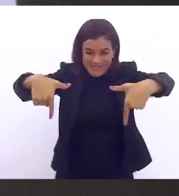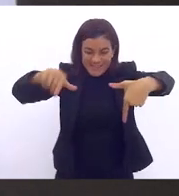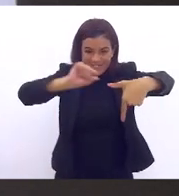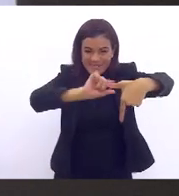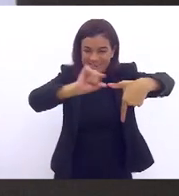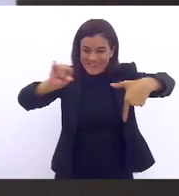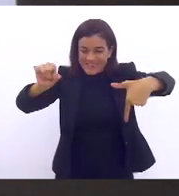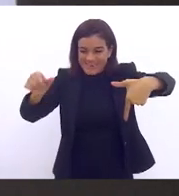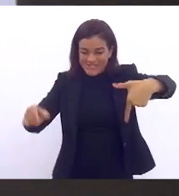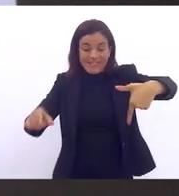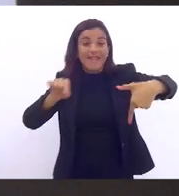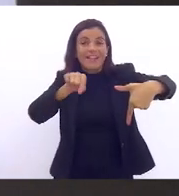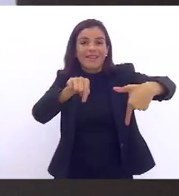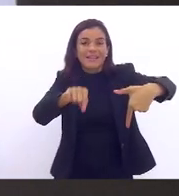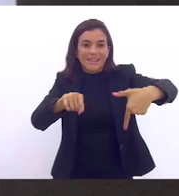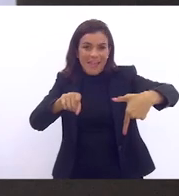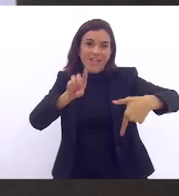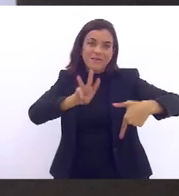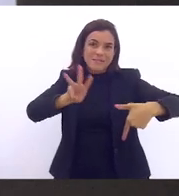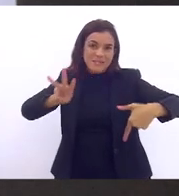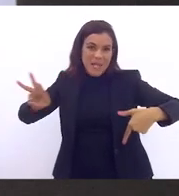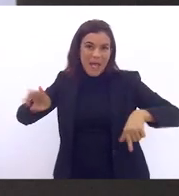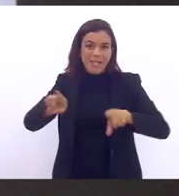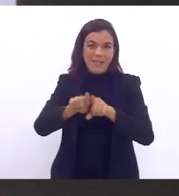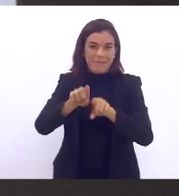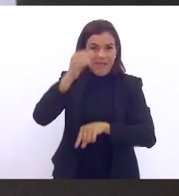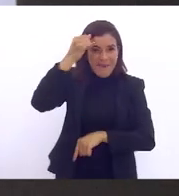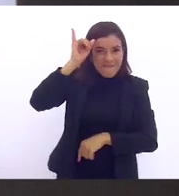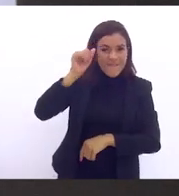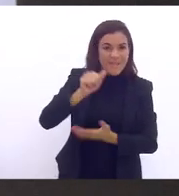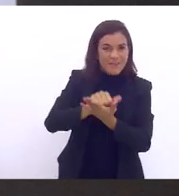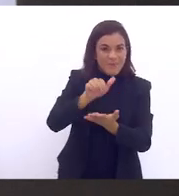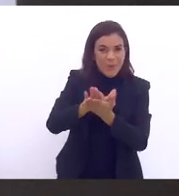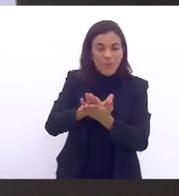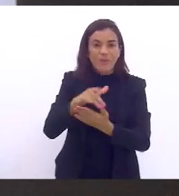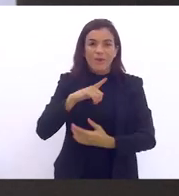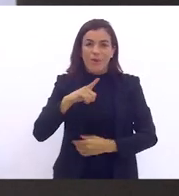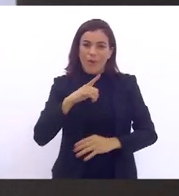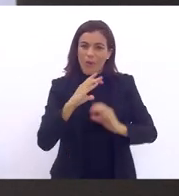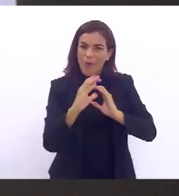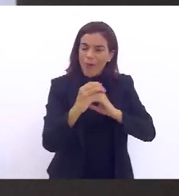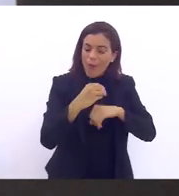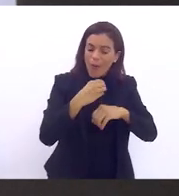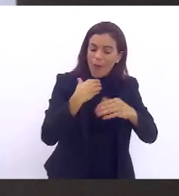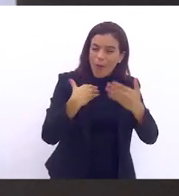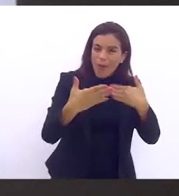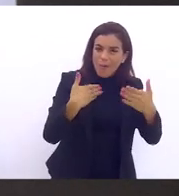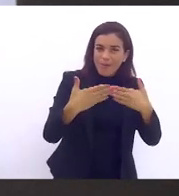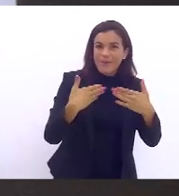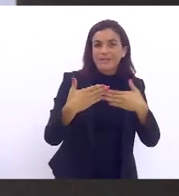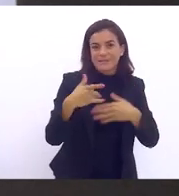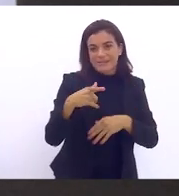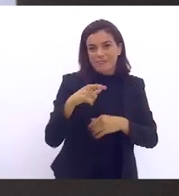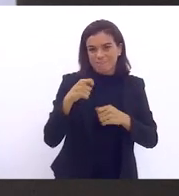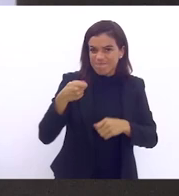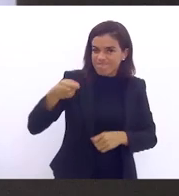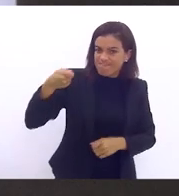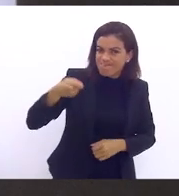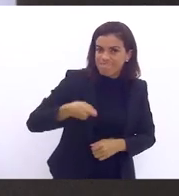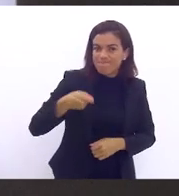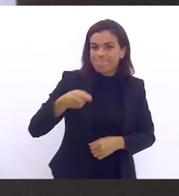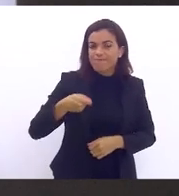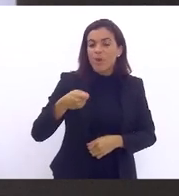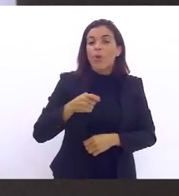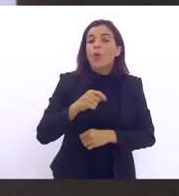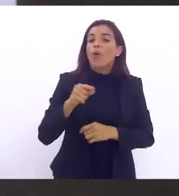até o nosso site para avisar lá evite multas é pedagem eletrônico uma comunicação Até que a gente chama de eh ostensiva que a gente chama é para